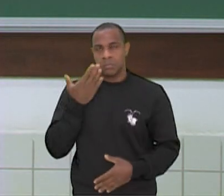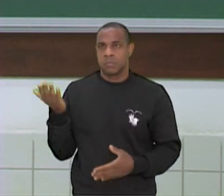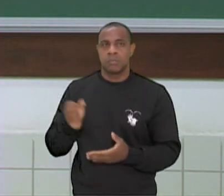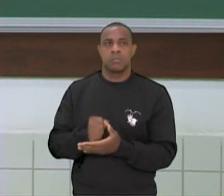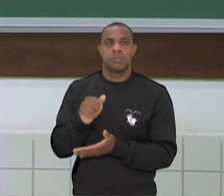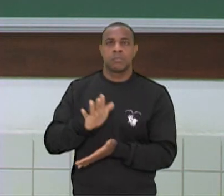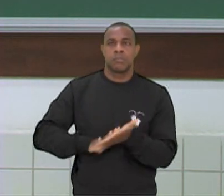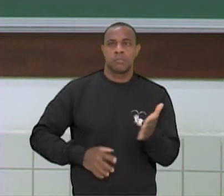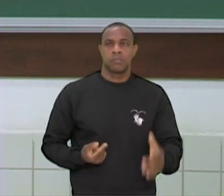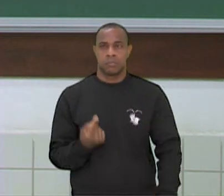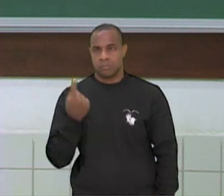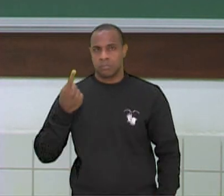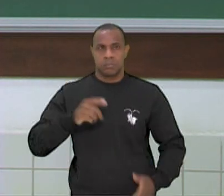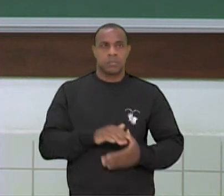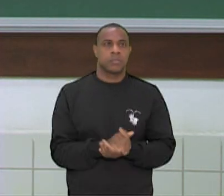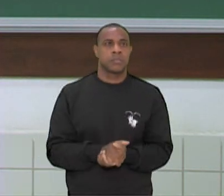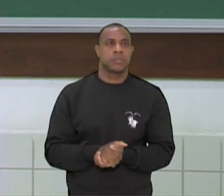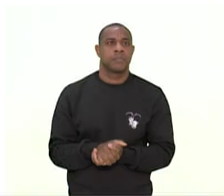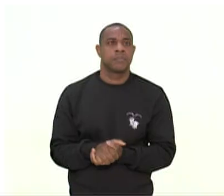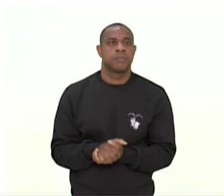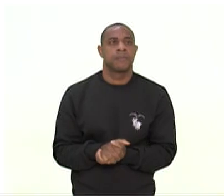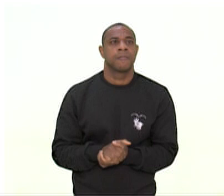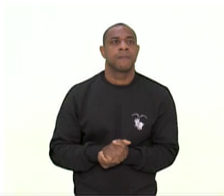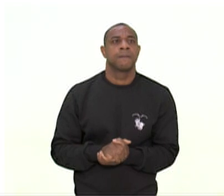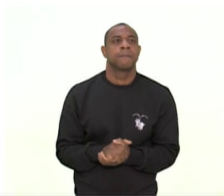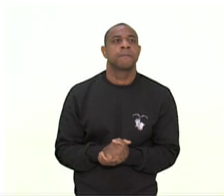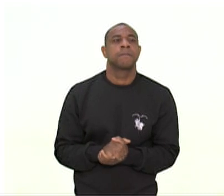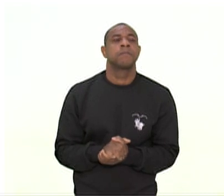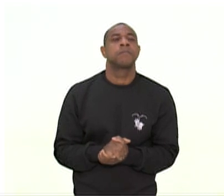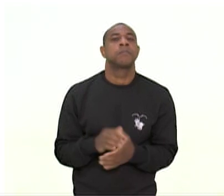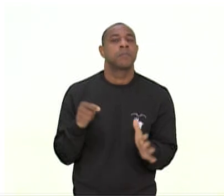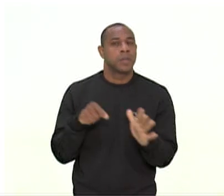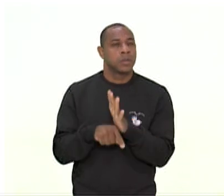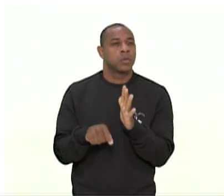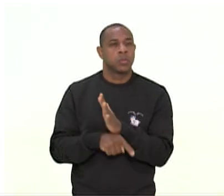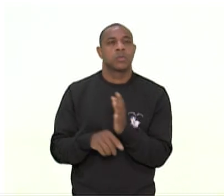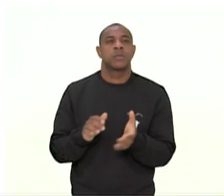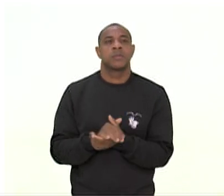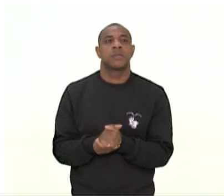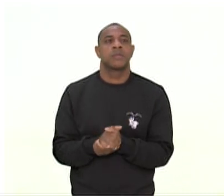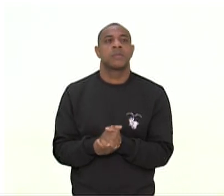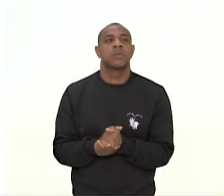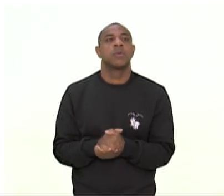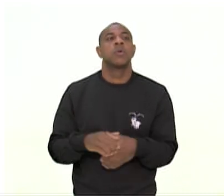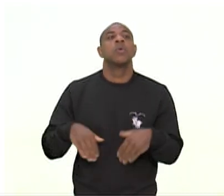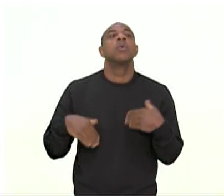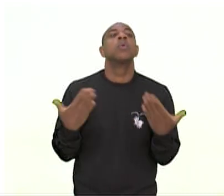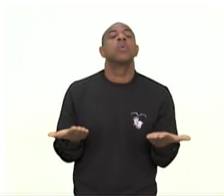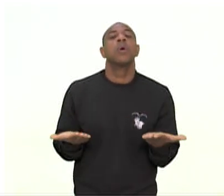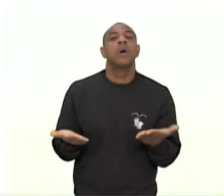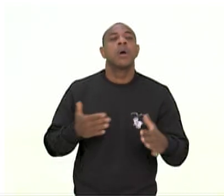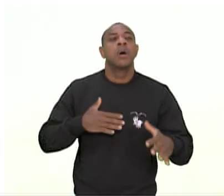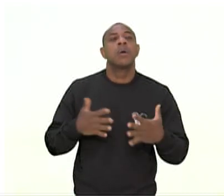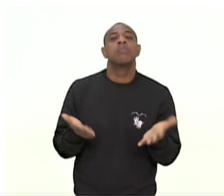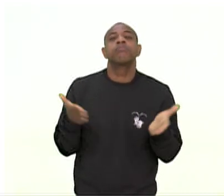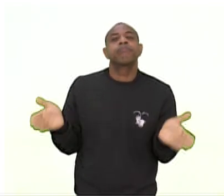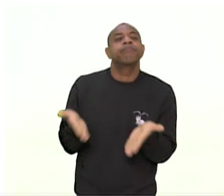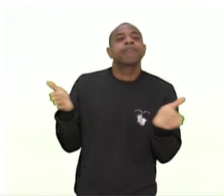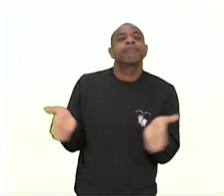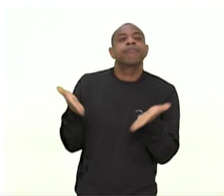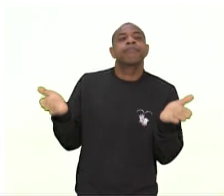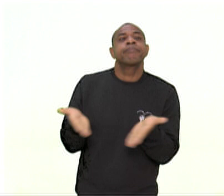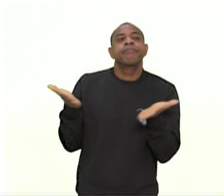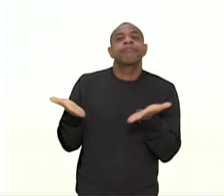Atividade 1, chegando para a gente esquentar a nossa aula. Pergunta, anota aí. Qual foi a motivação